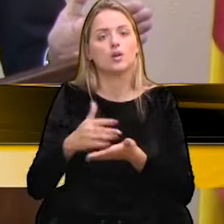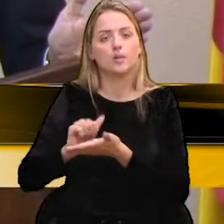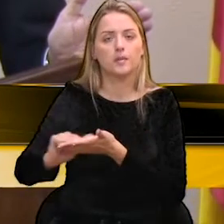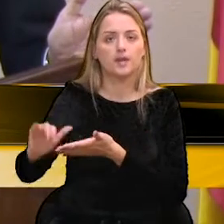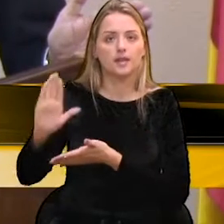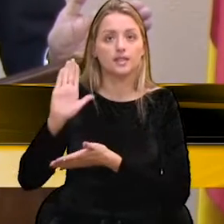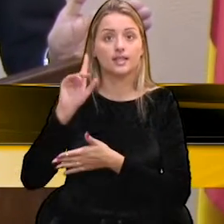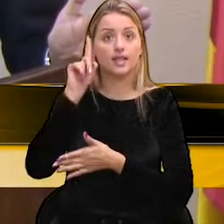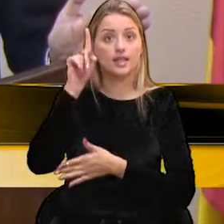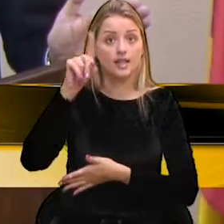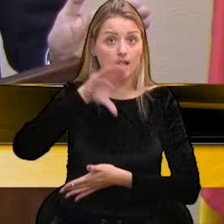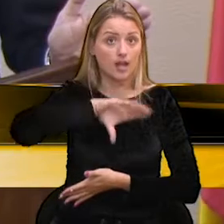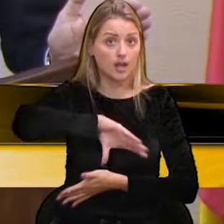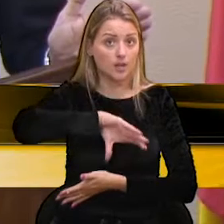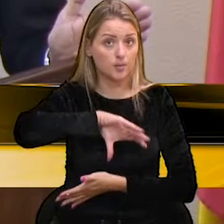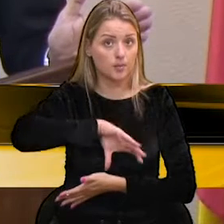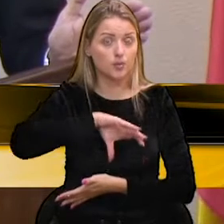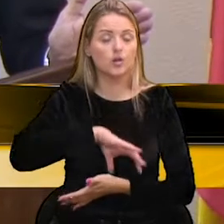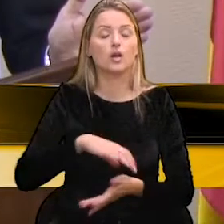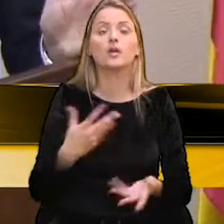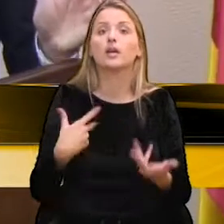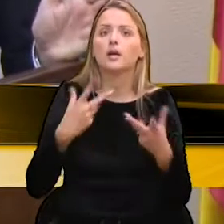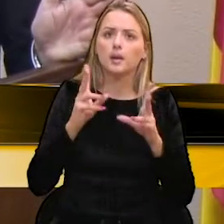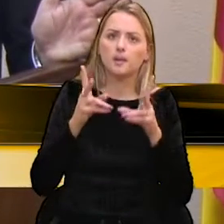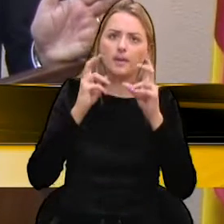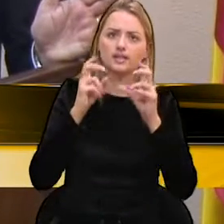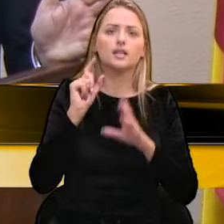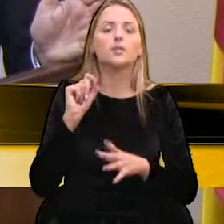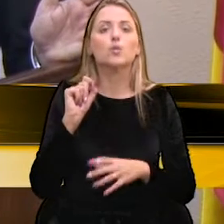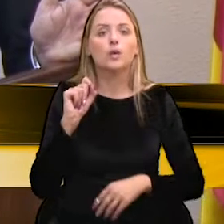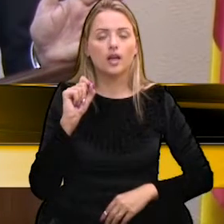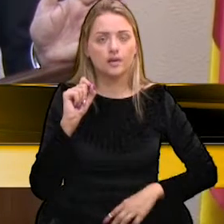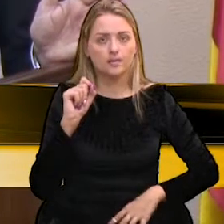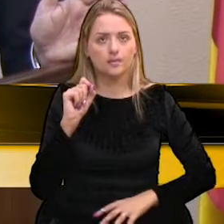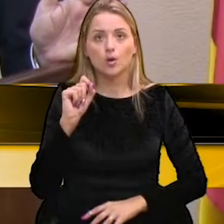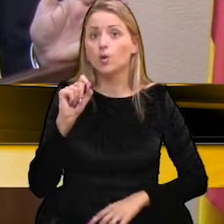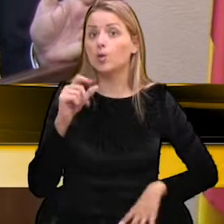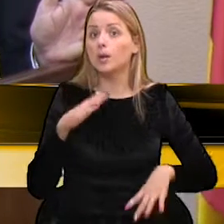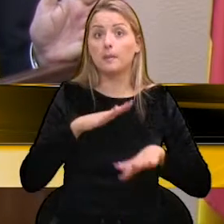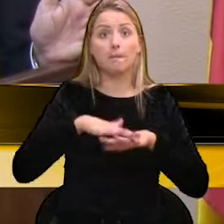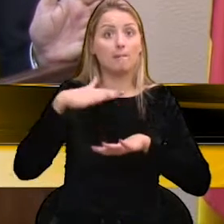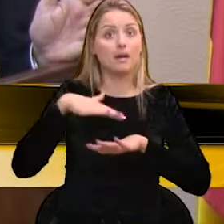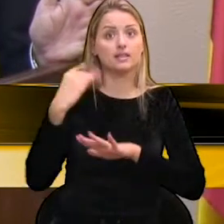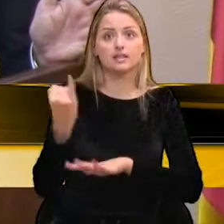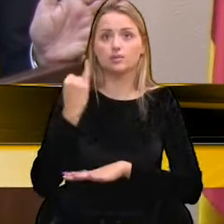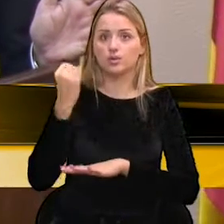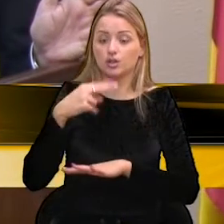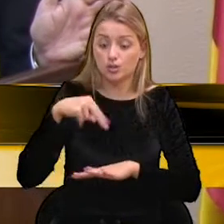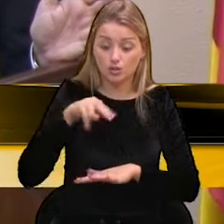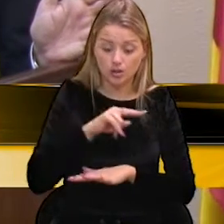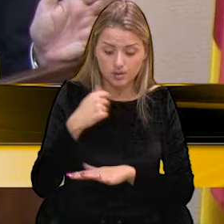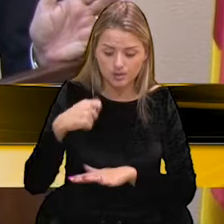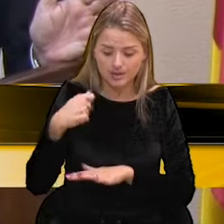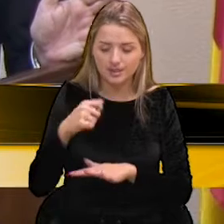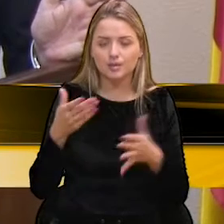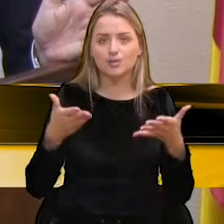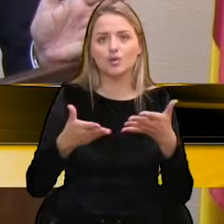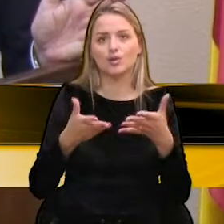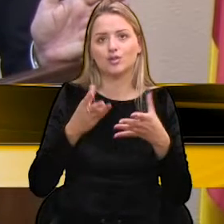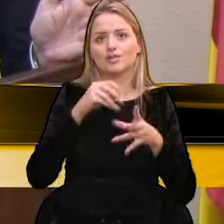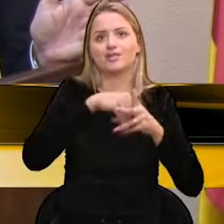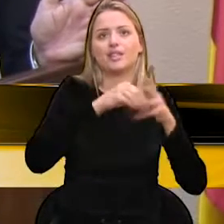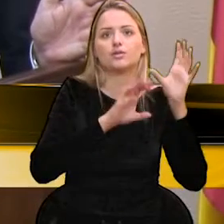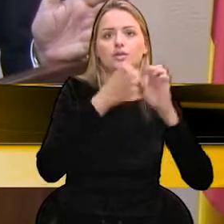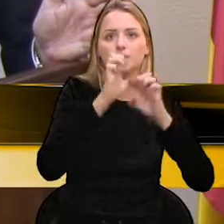vereador. Em Portugal, né? E ele pressupõe o quê? Aquilo que é muito importante, que nós precisamos hoje para nossas empresas, que é